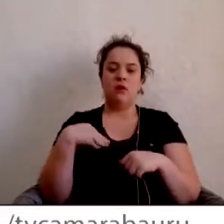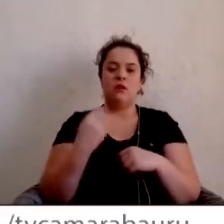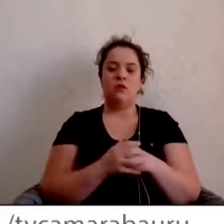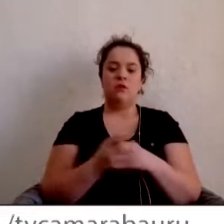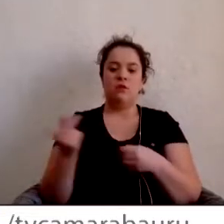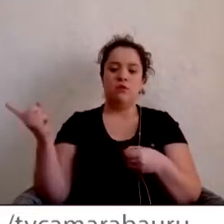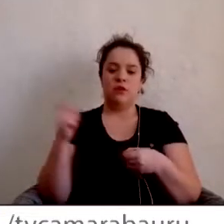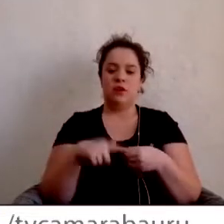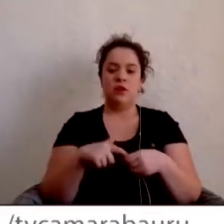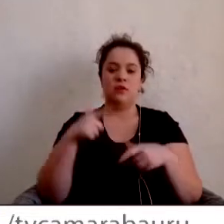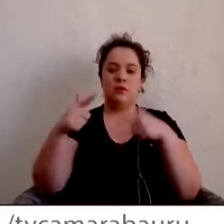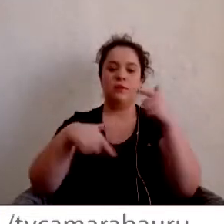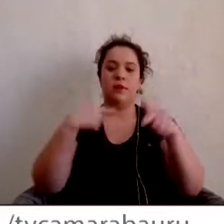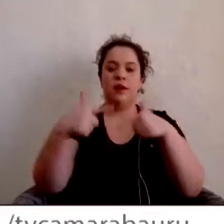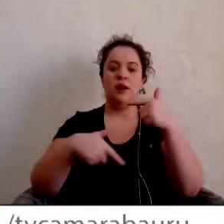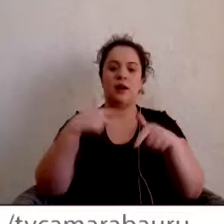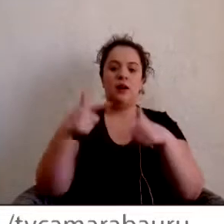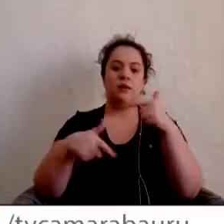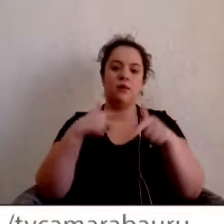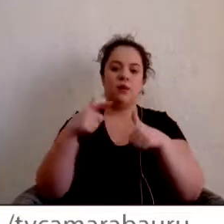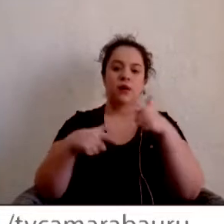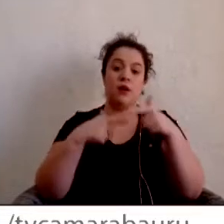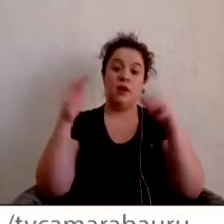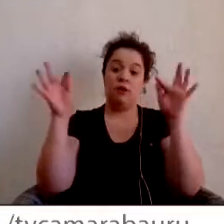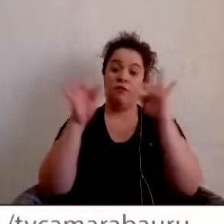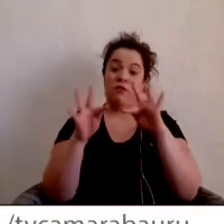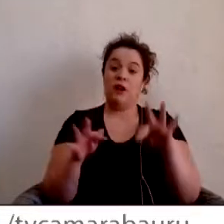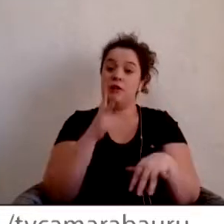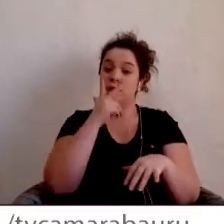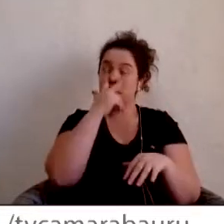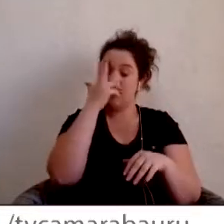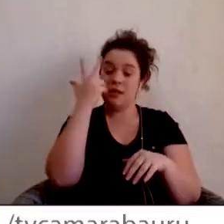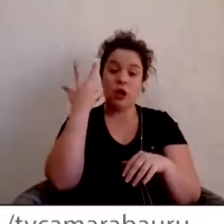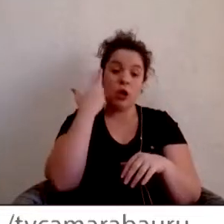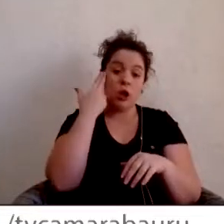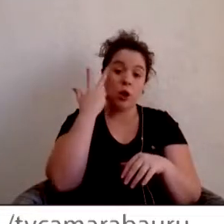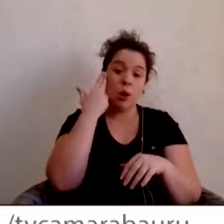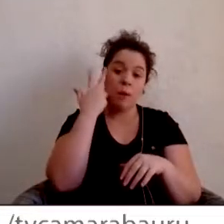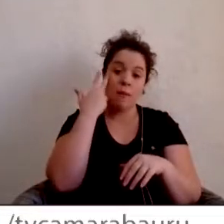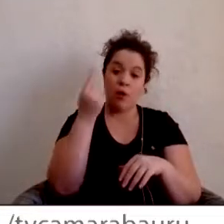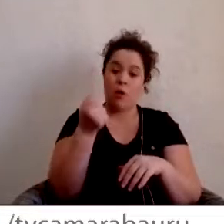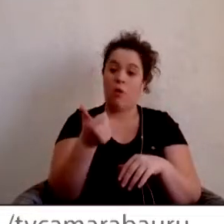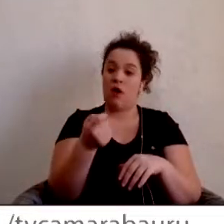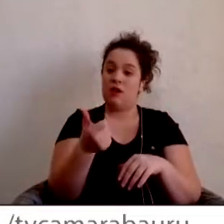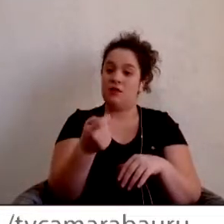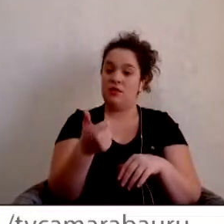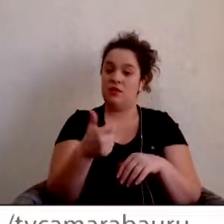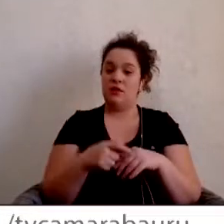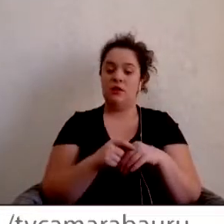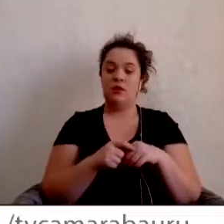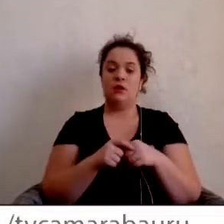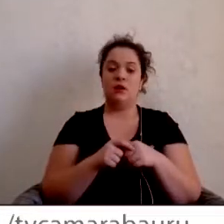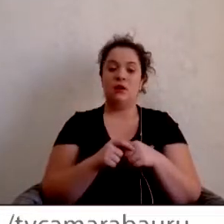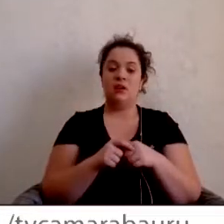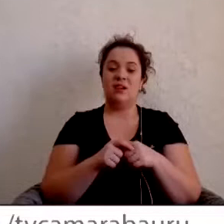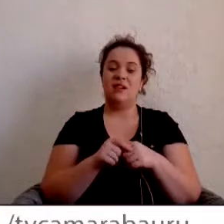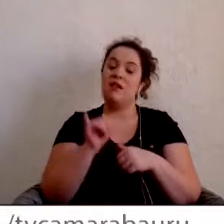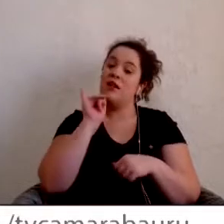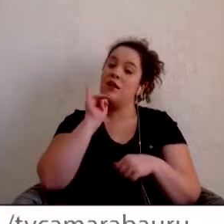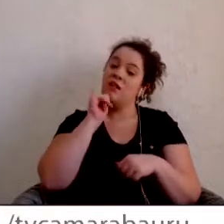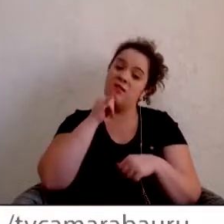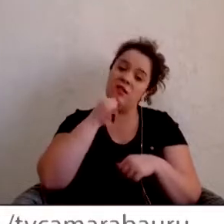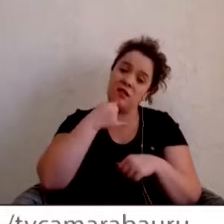quase em sua normalidade, né? Infeliz, porque o comércio